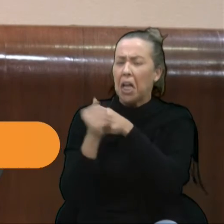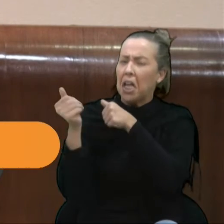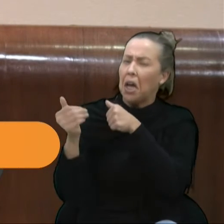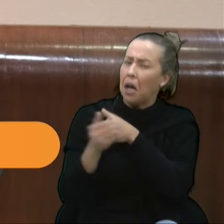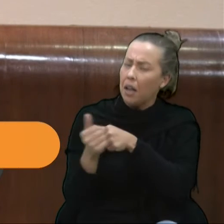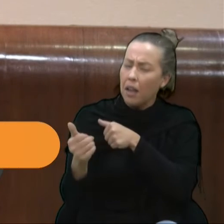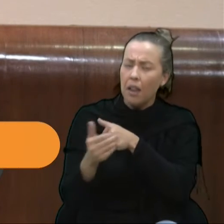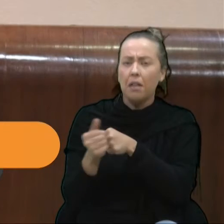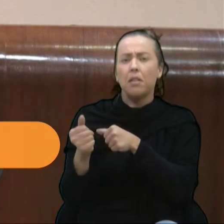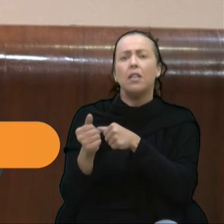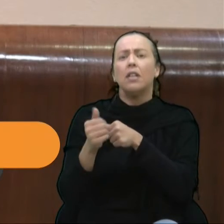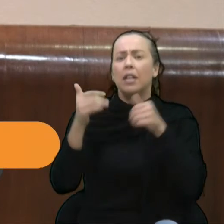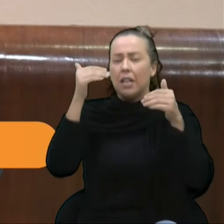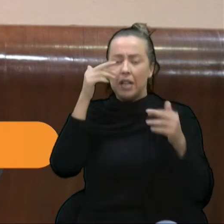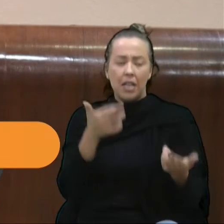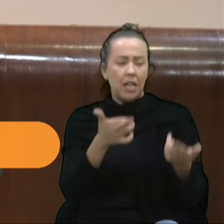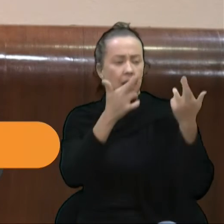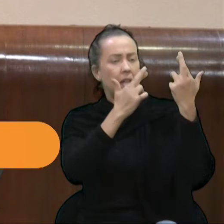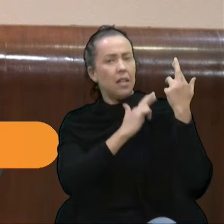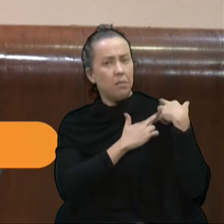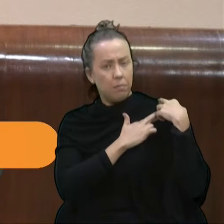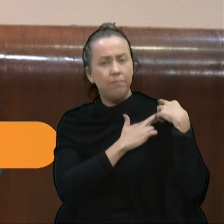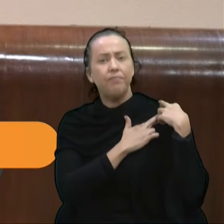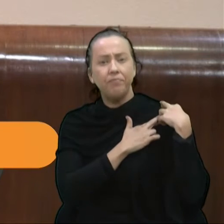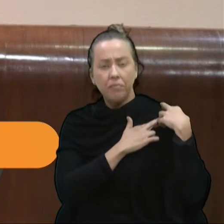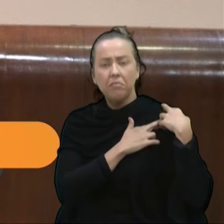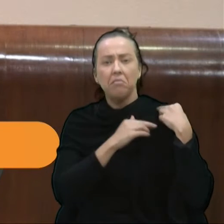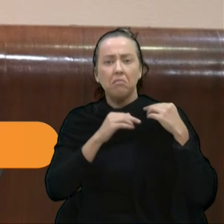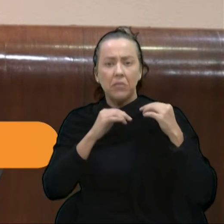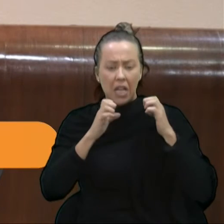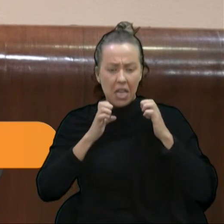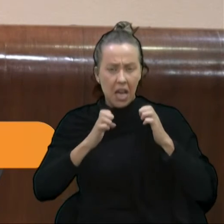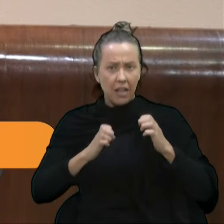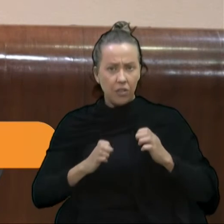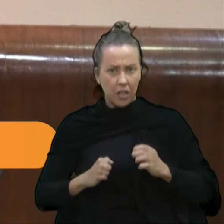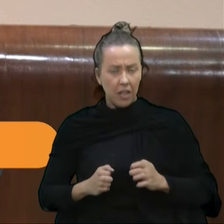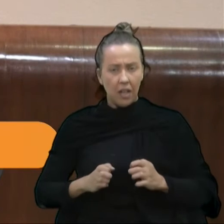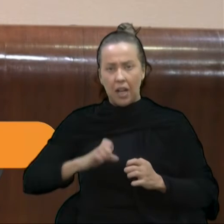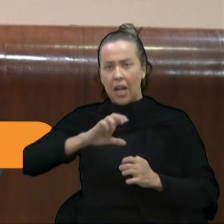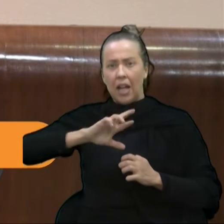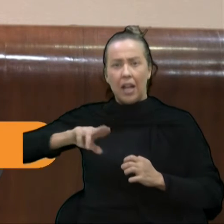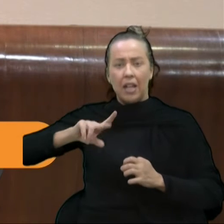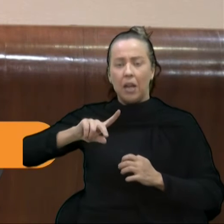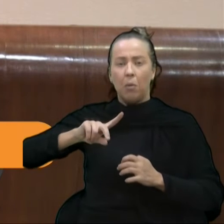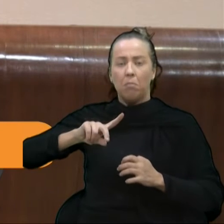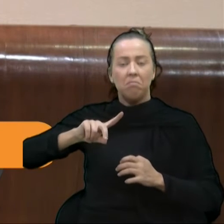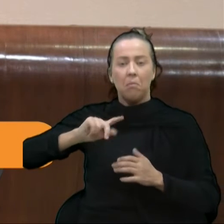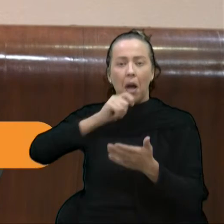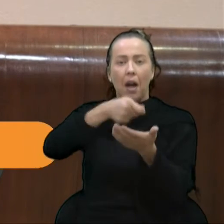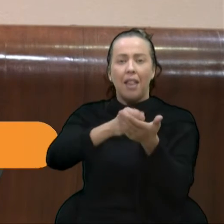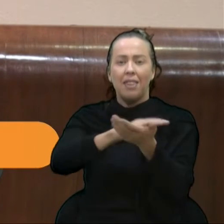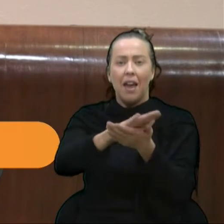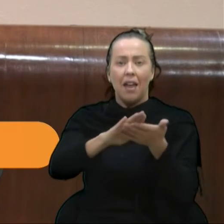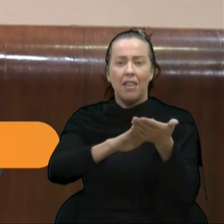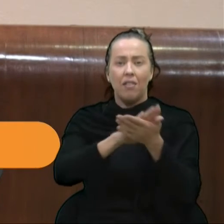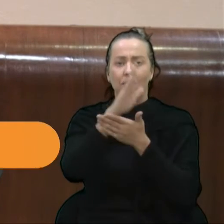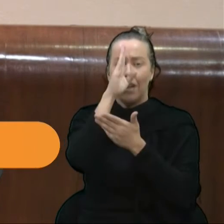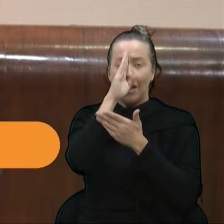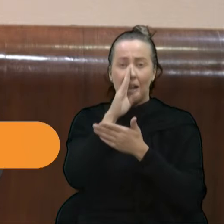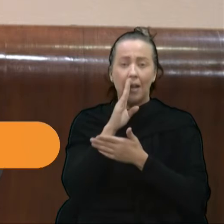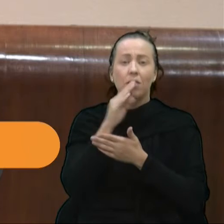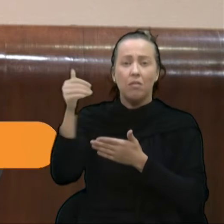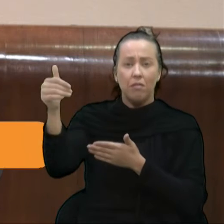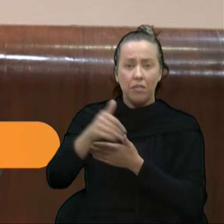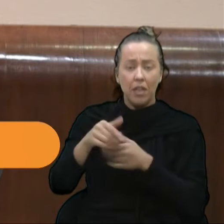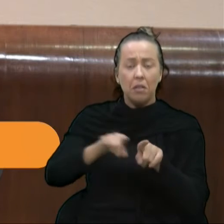gentil, responsável e ética, não nos cobraram nenhum cachê. E esse também foi